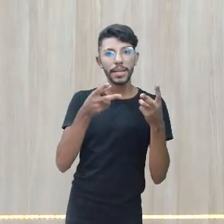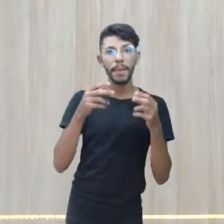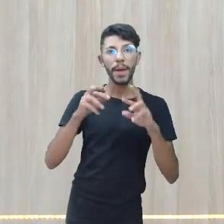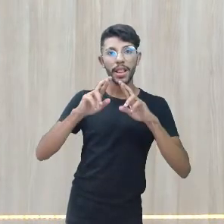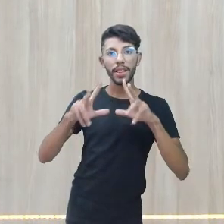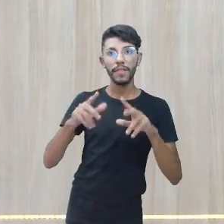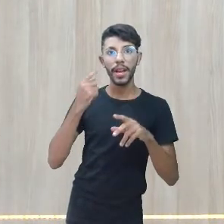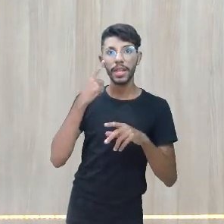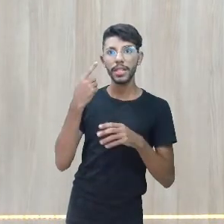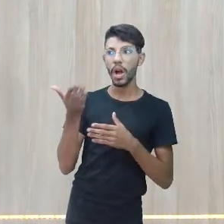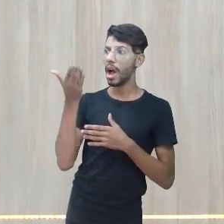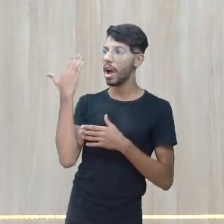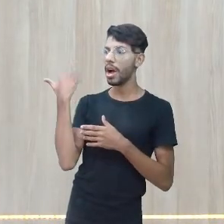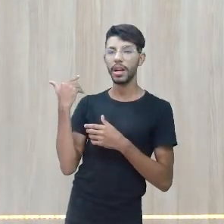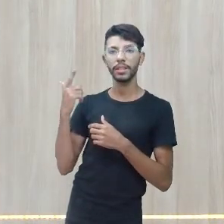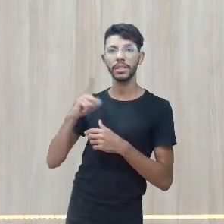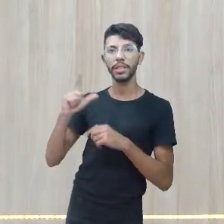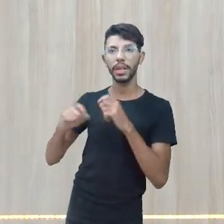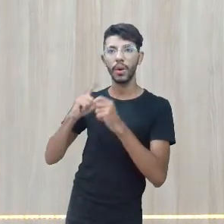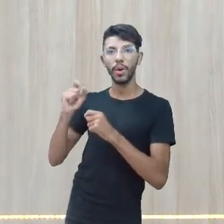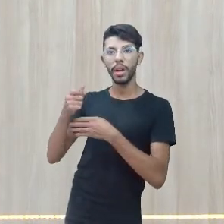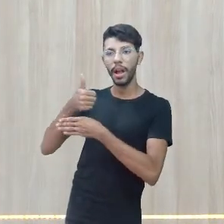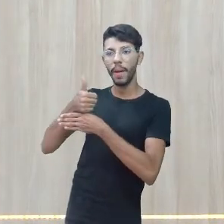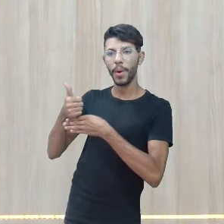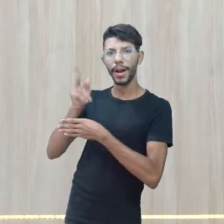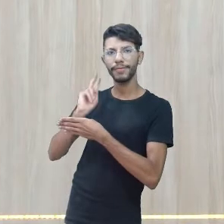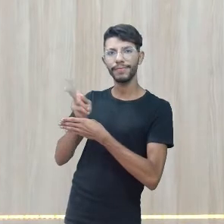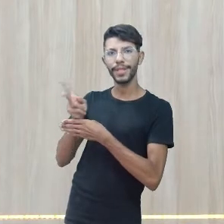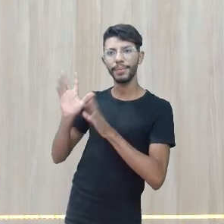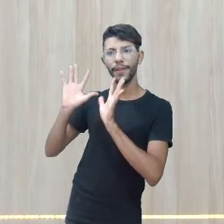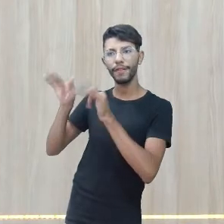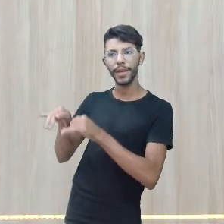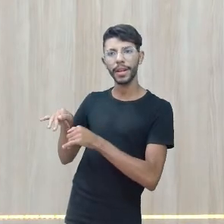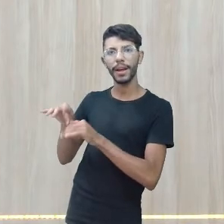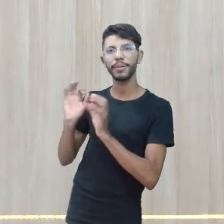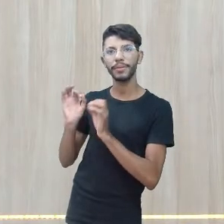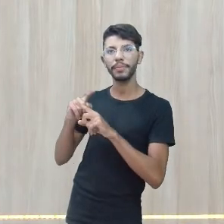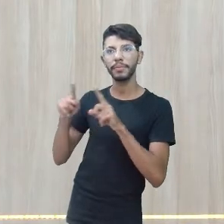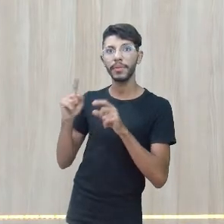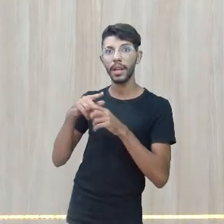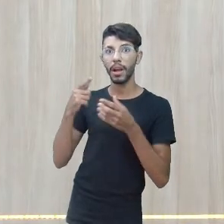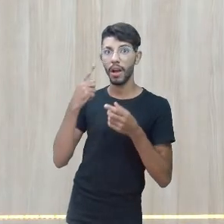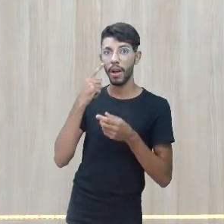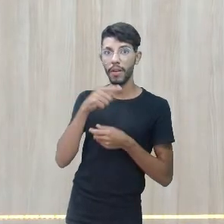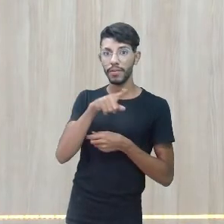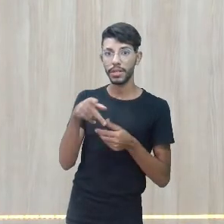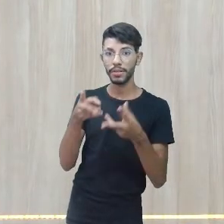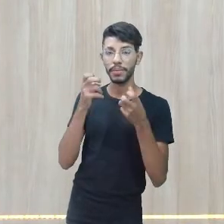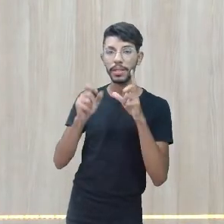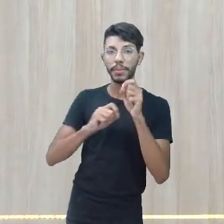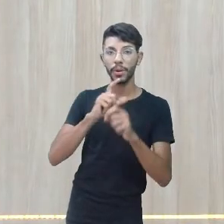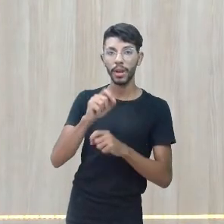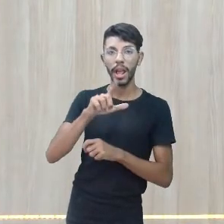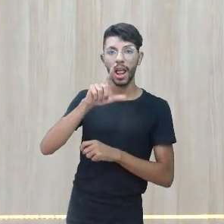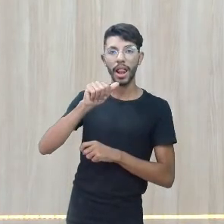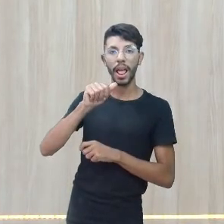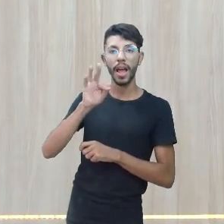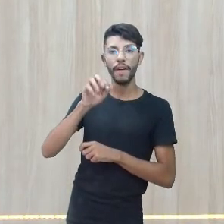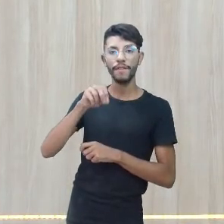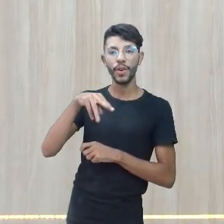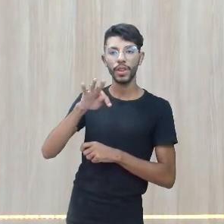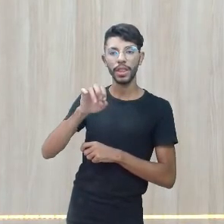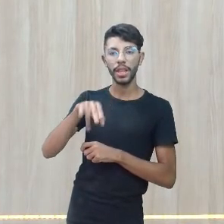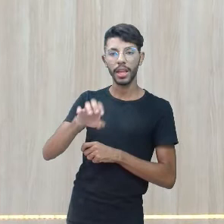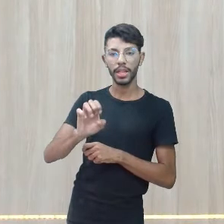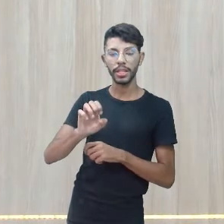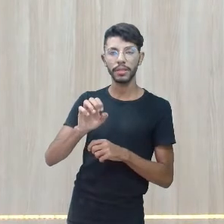antigas nós tínhamos a moral sempre no final. E aí vocês perceberam que La Fontaine ele faz essa diferença.